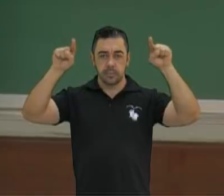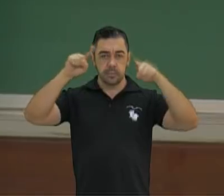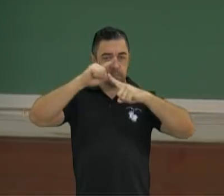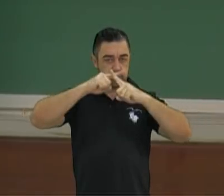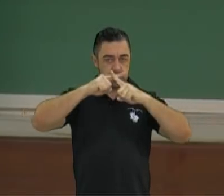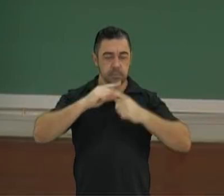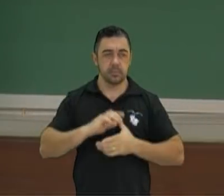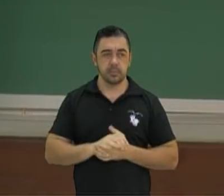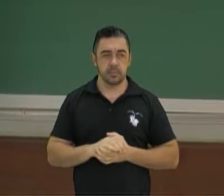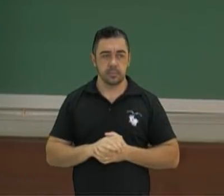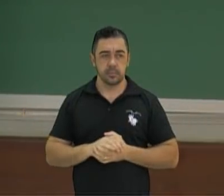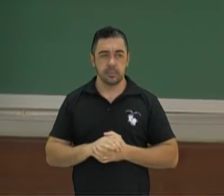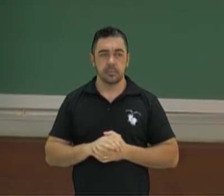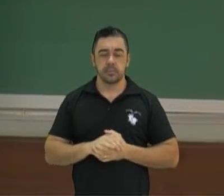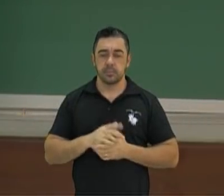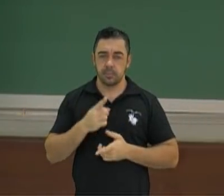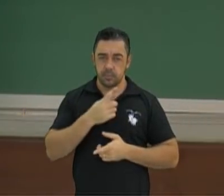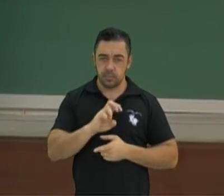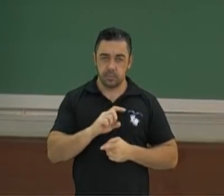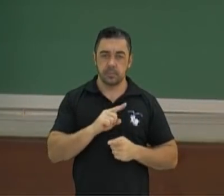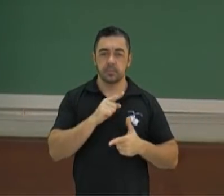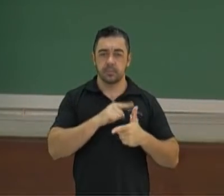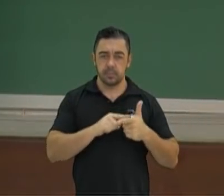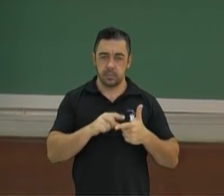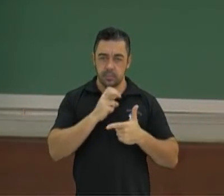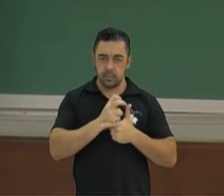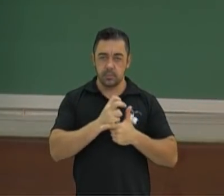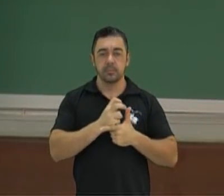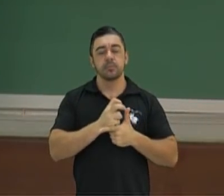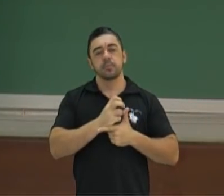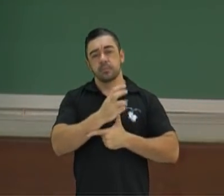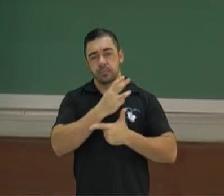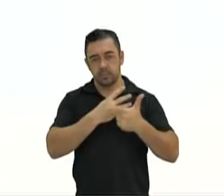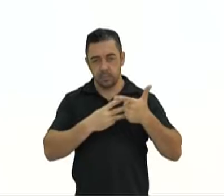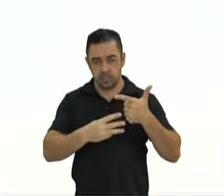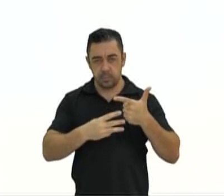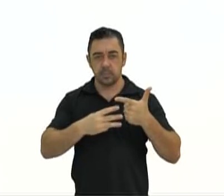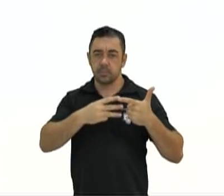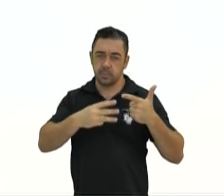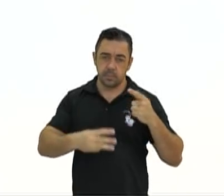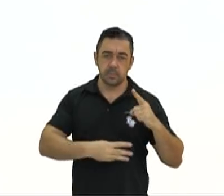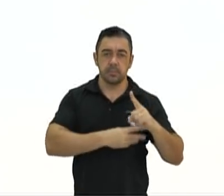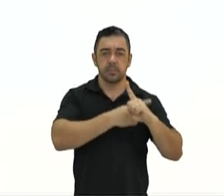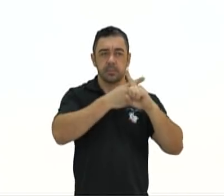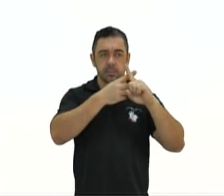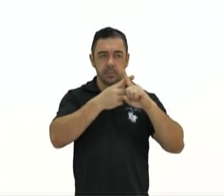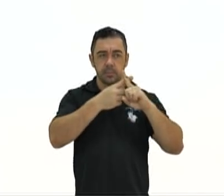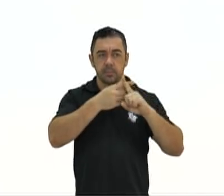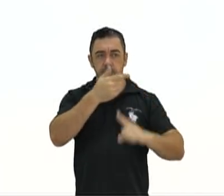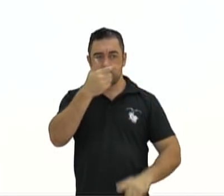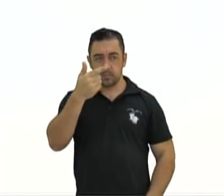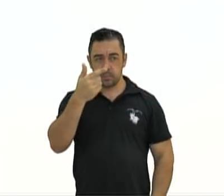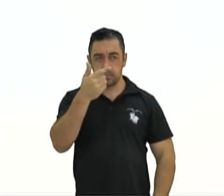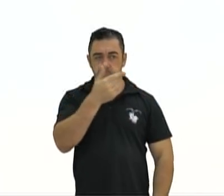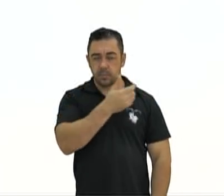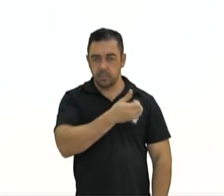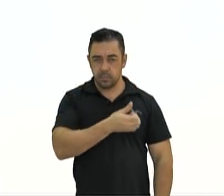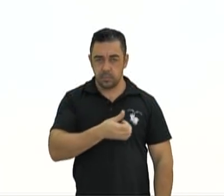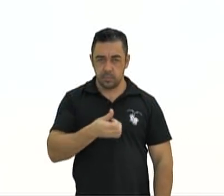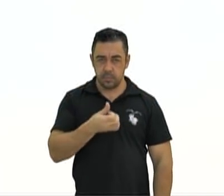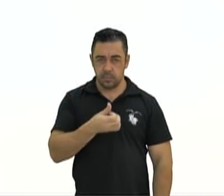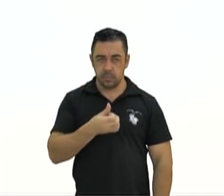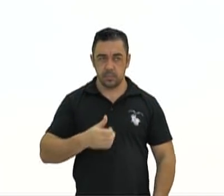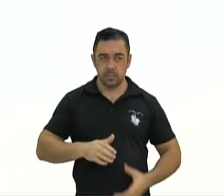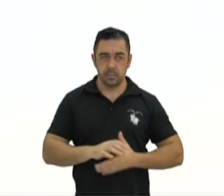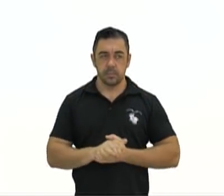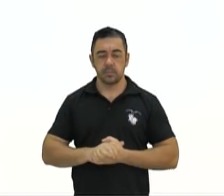numeradores. Eu vou pegar esse 15, vou dividir por 5, resultado que dá aqui, eu multiplico por 2.